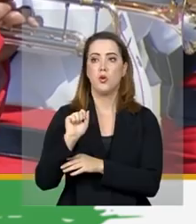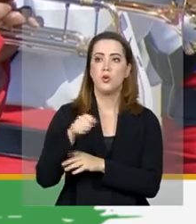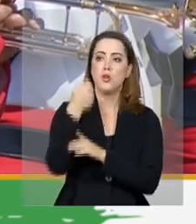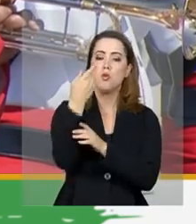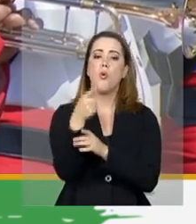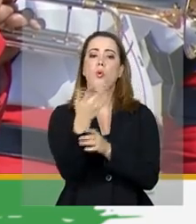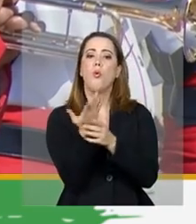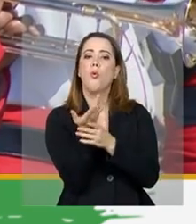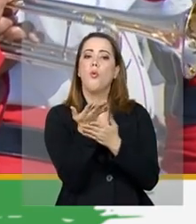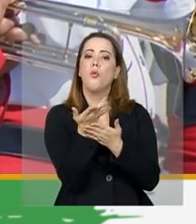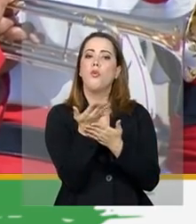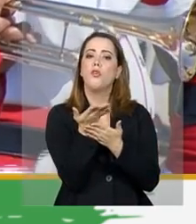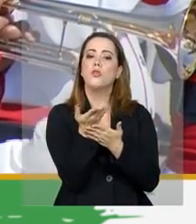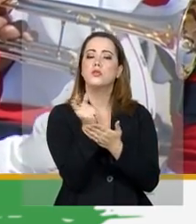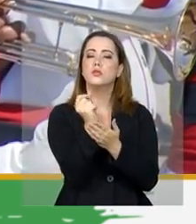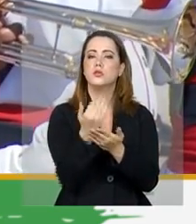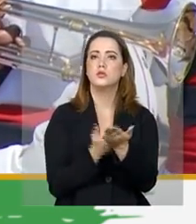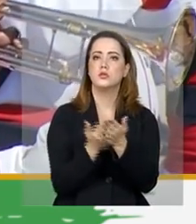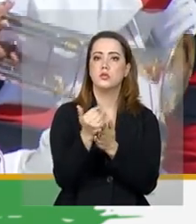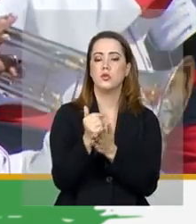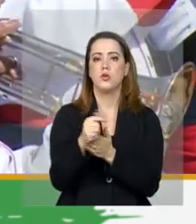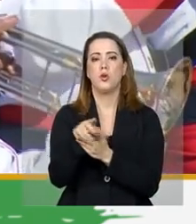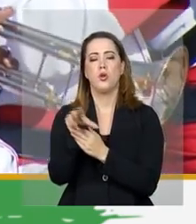Alegre em